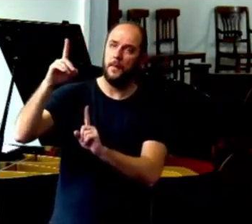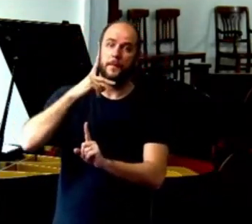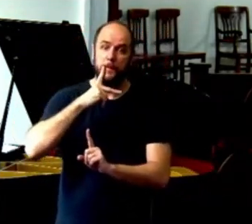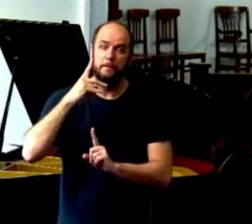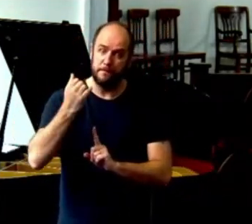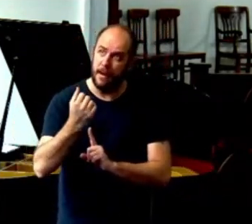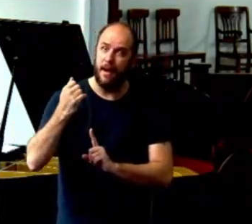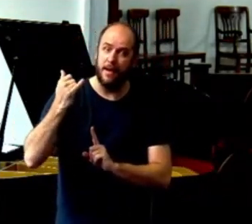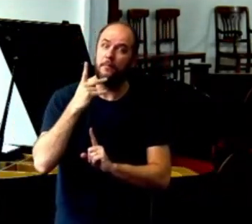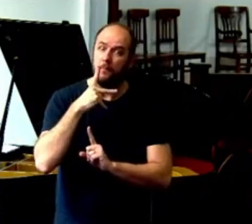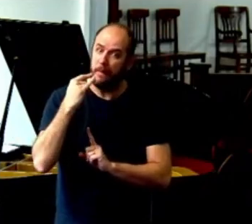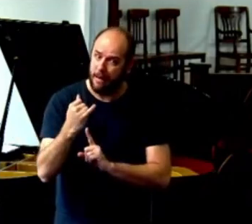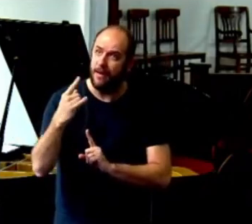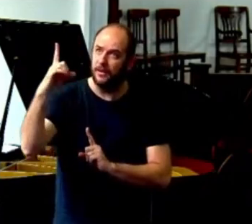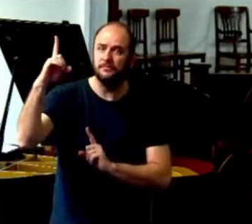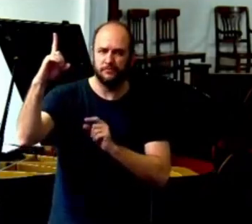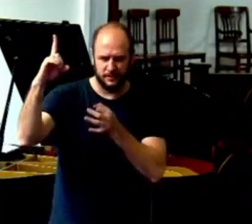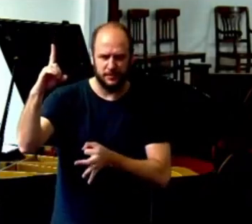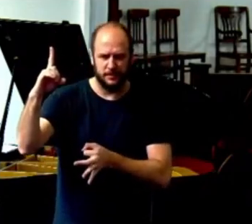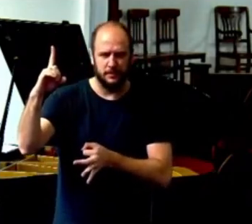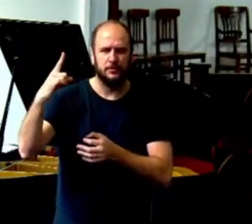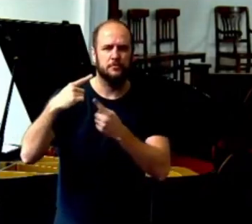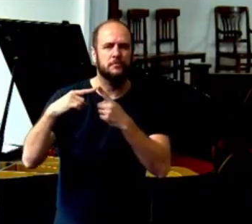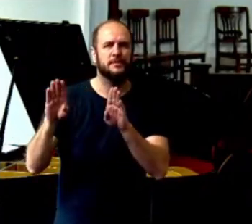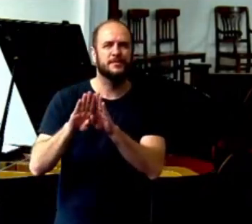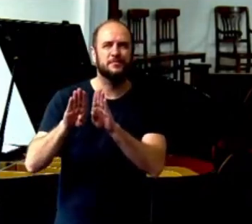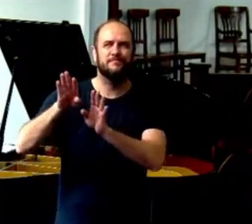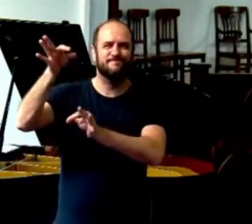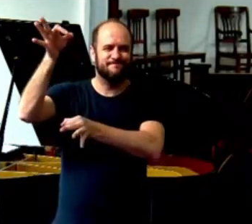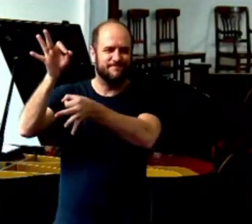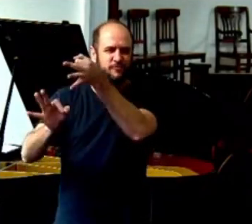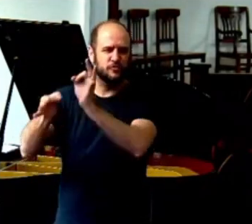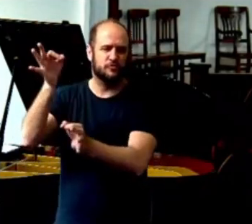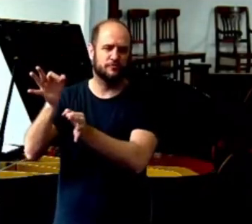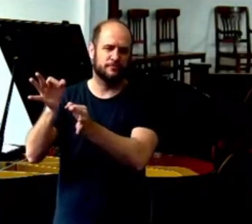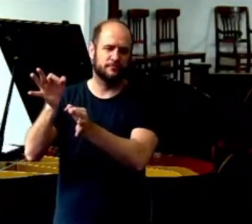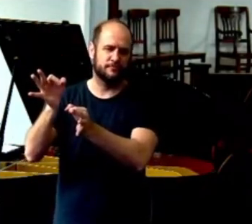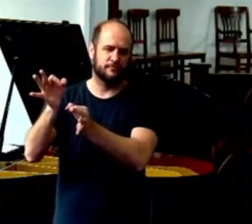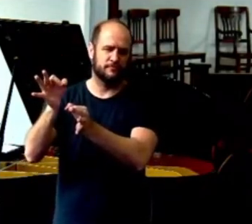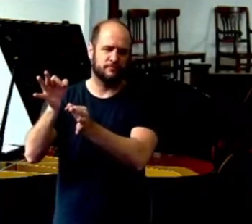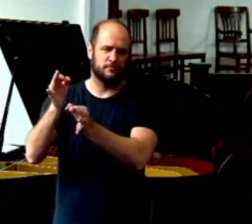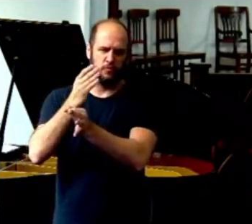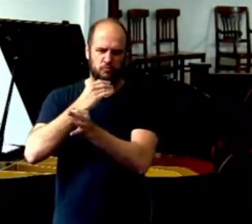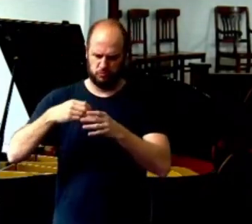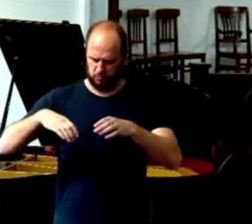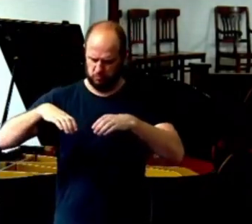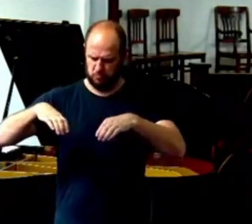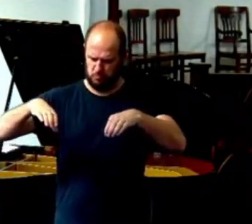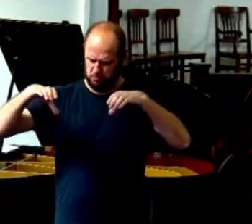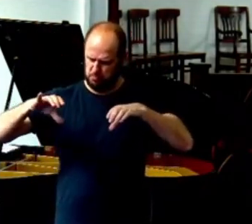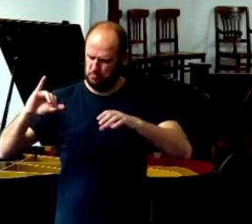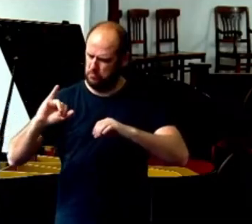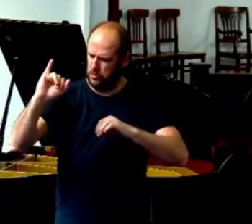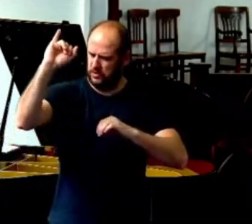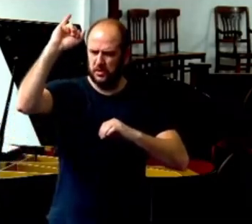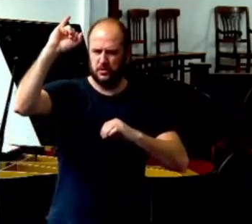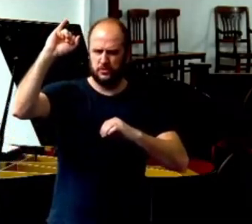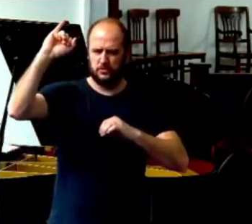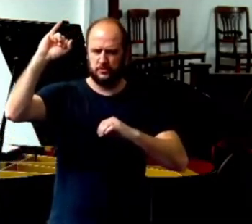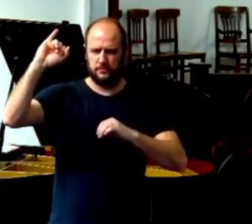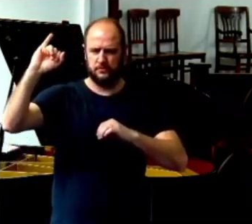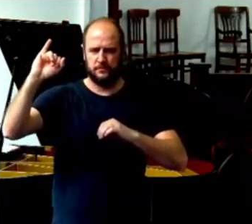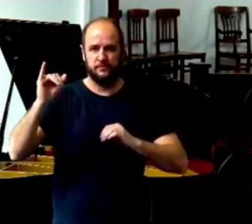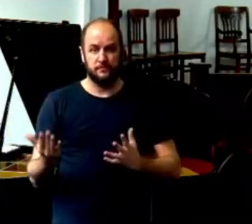um Pai, e Ele é Pai, mas também como juiz, o supremo juiz. Portanto,